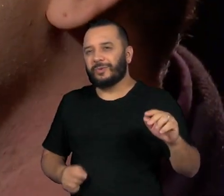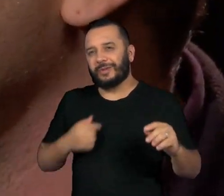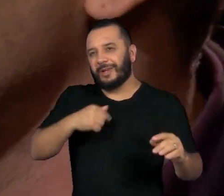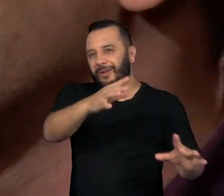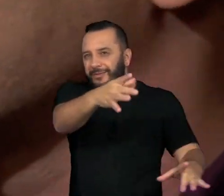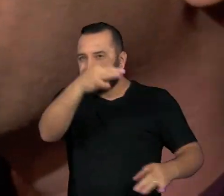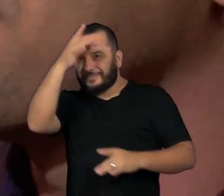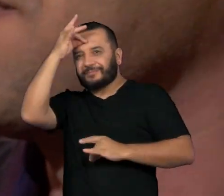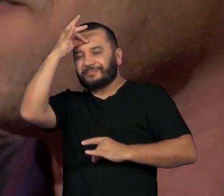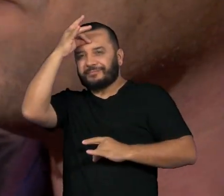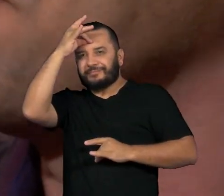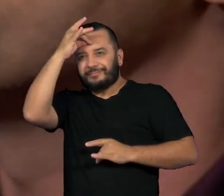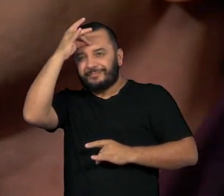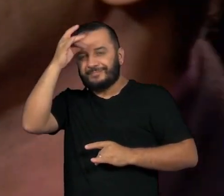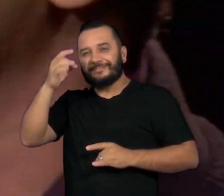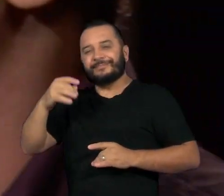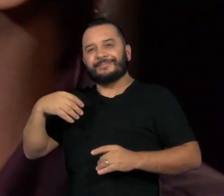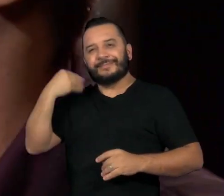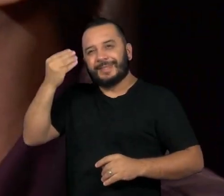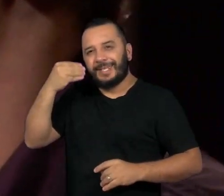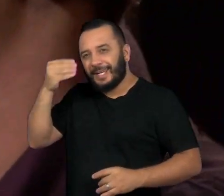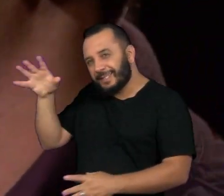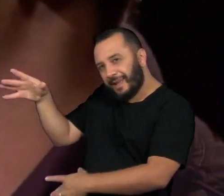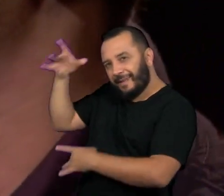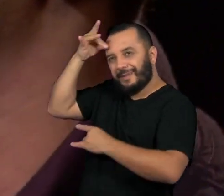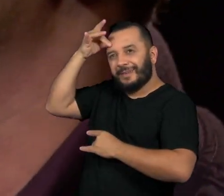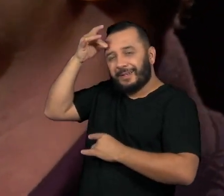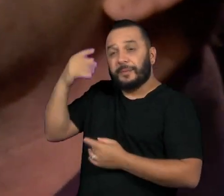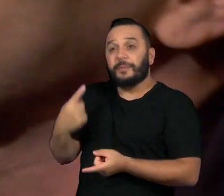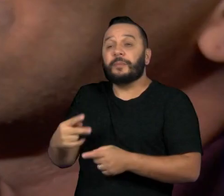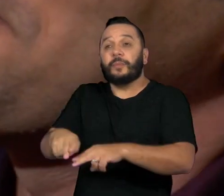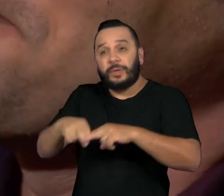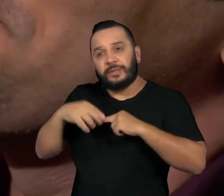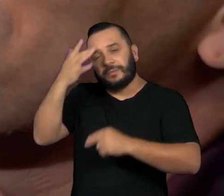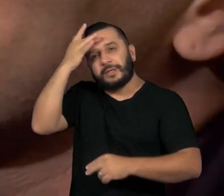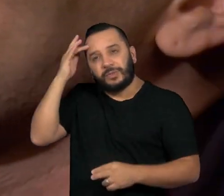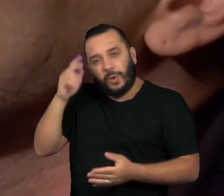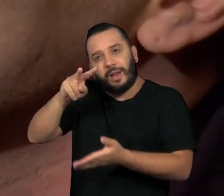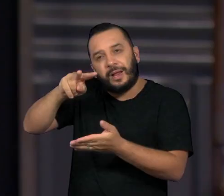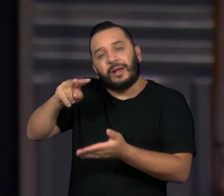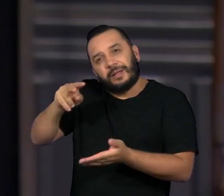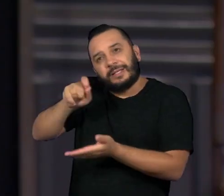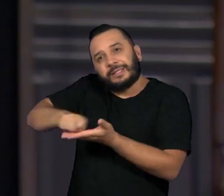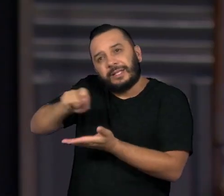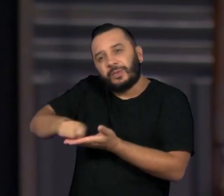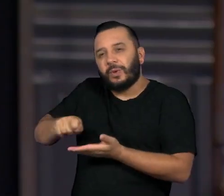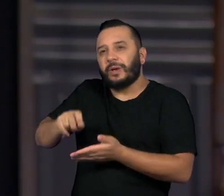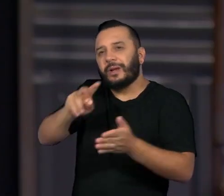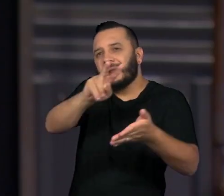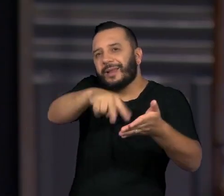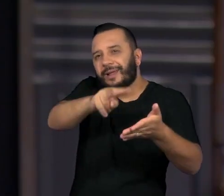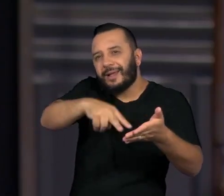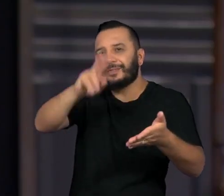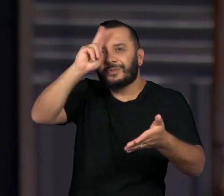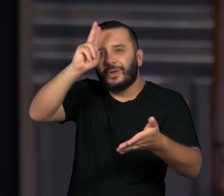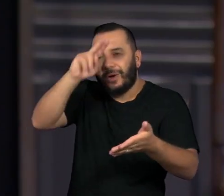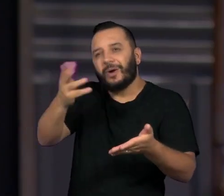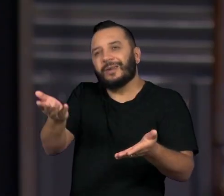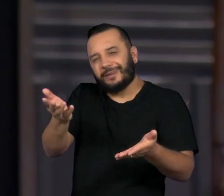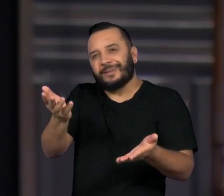de nenhum leitor basta também, por isso ele lê histórias, lê livros. Né? Claro. E tem alguma coisa que você aprendeu